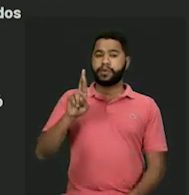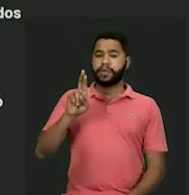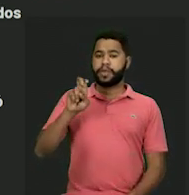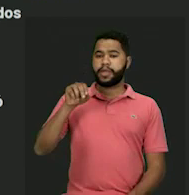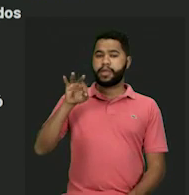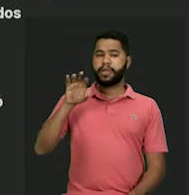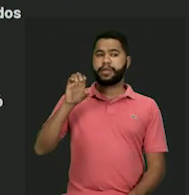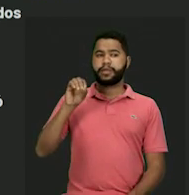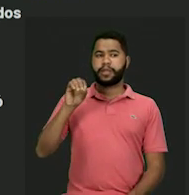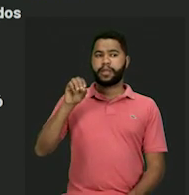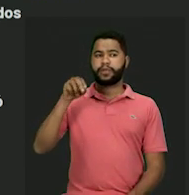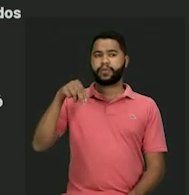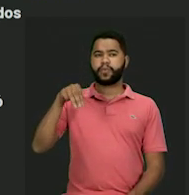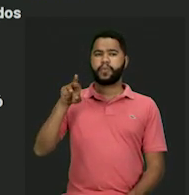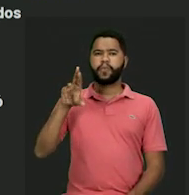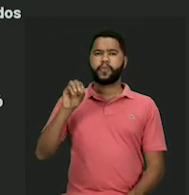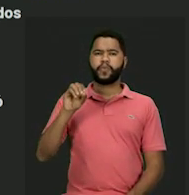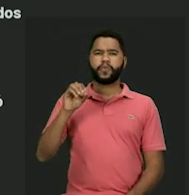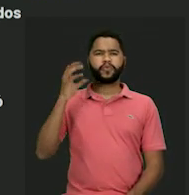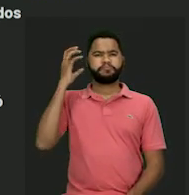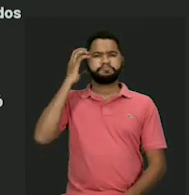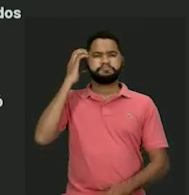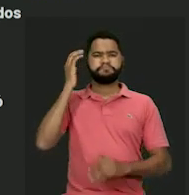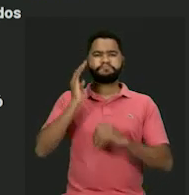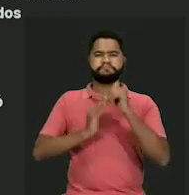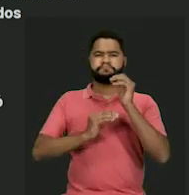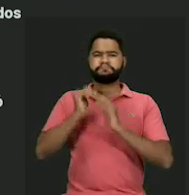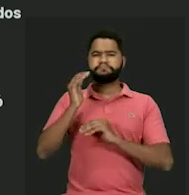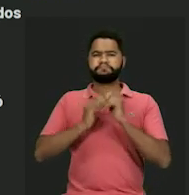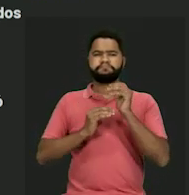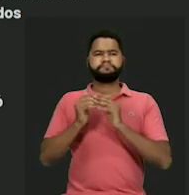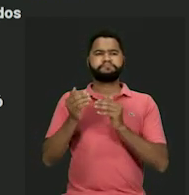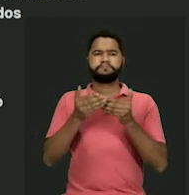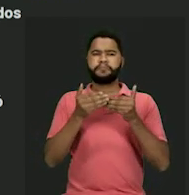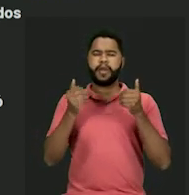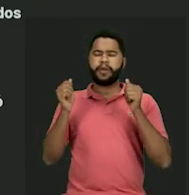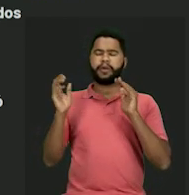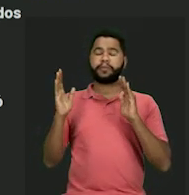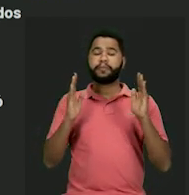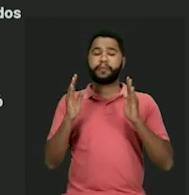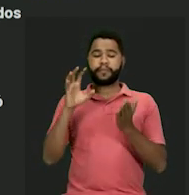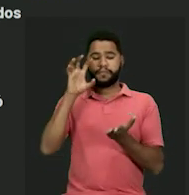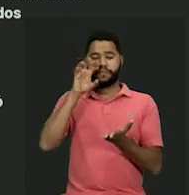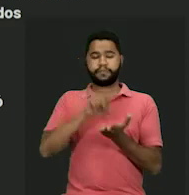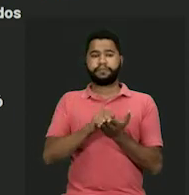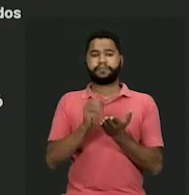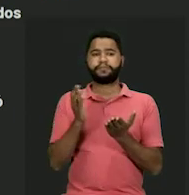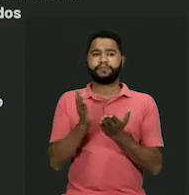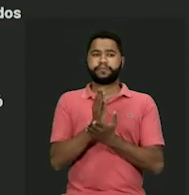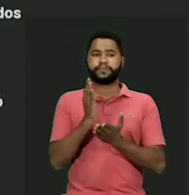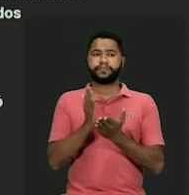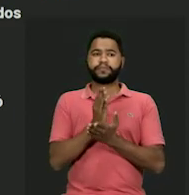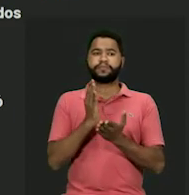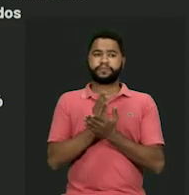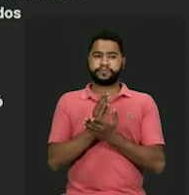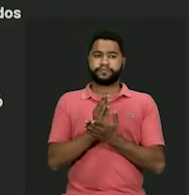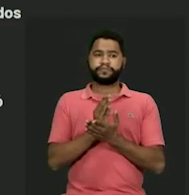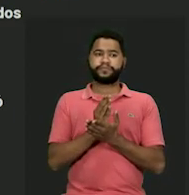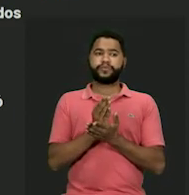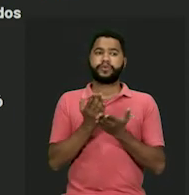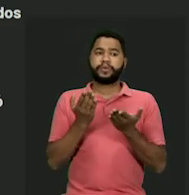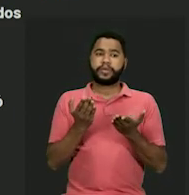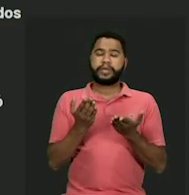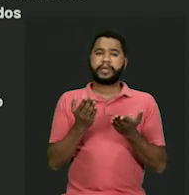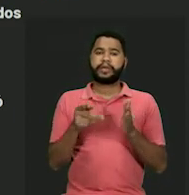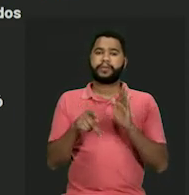maiores radialistas de todos os tempos, registrou no seu livro nos bastidores do rádio, que as